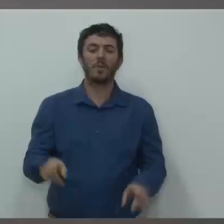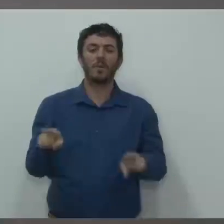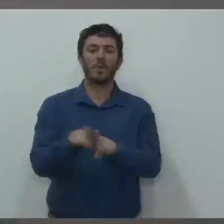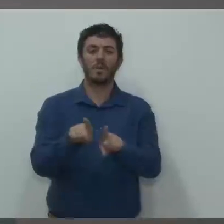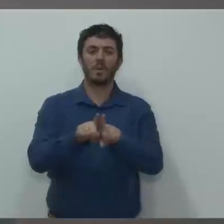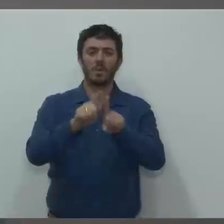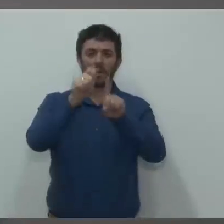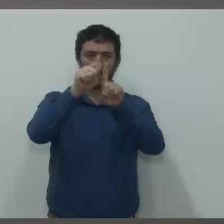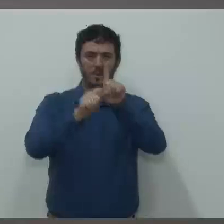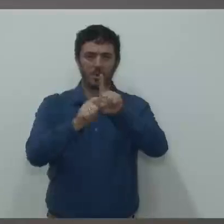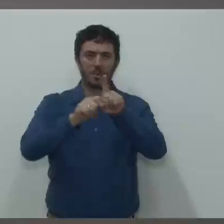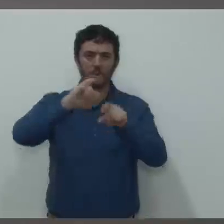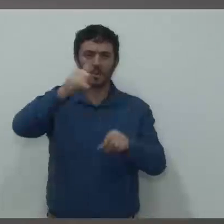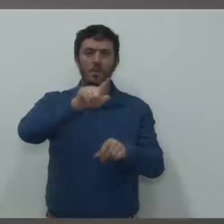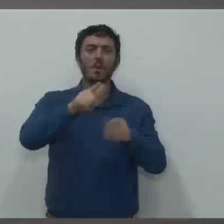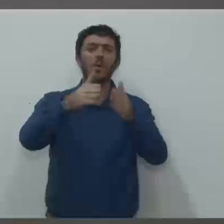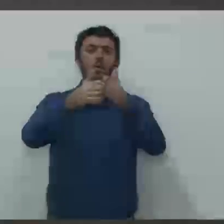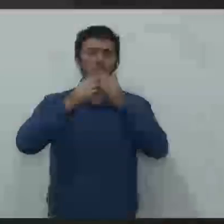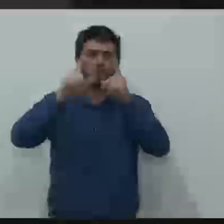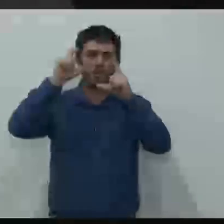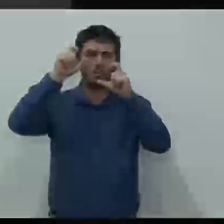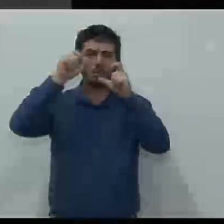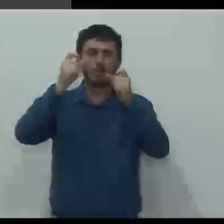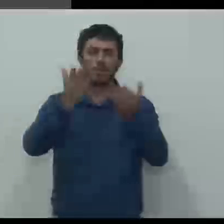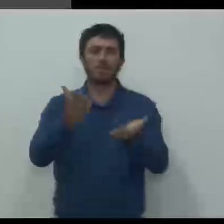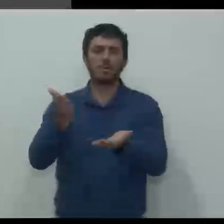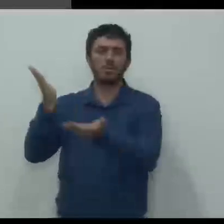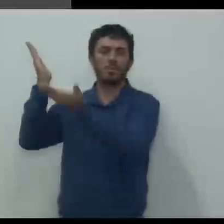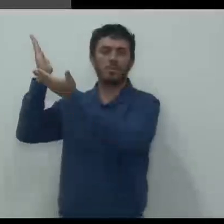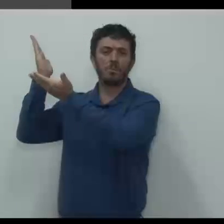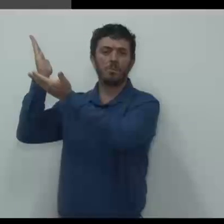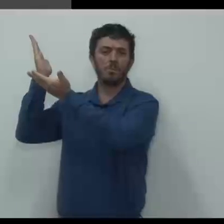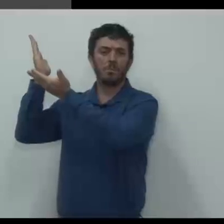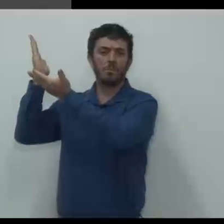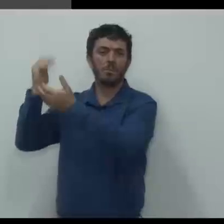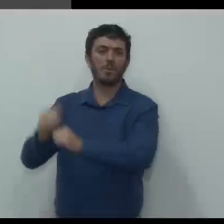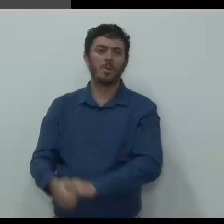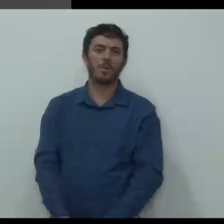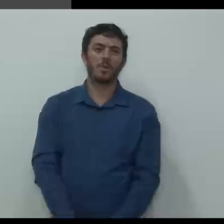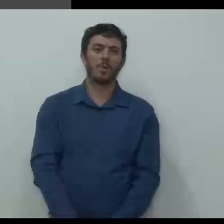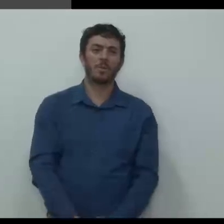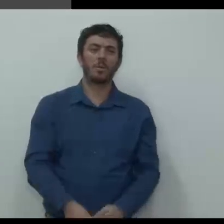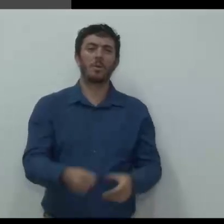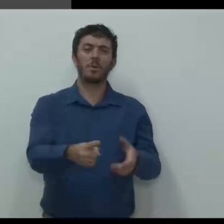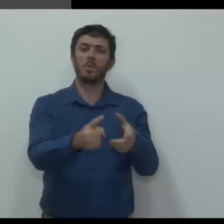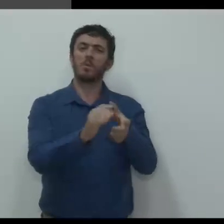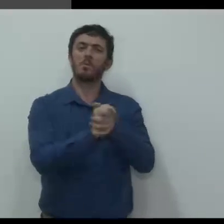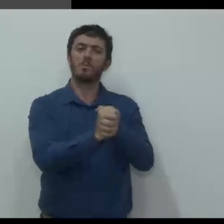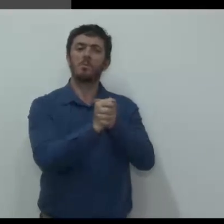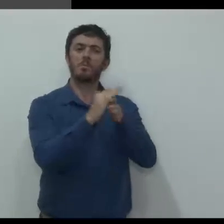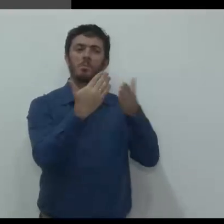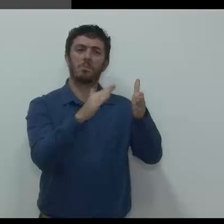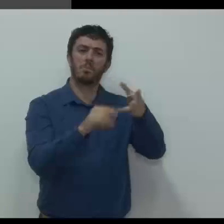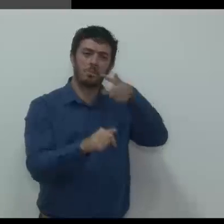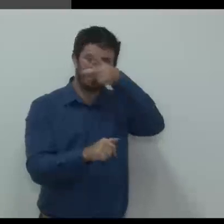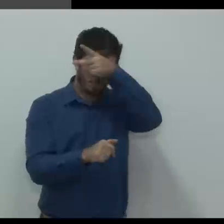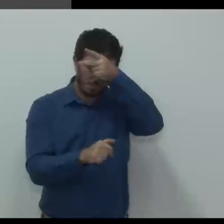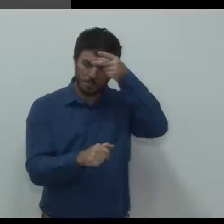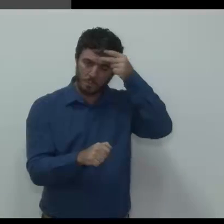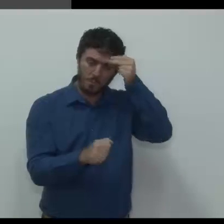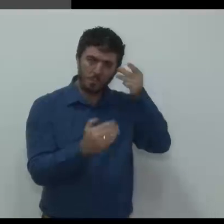para mim a foto, por favor, Soninha. Aqui vai um parabéns, né, para a Prefeitura. Então, essa é uma